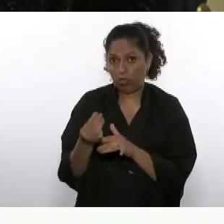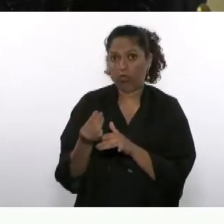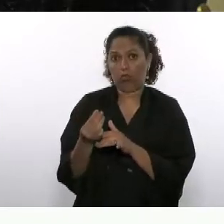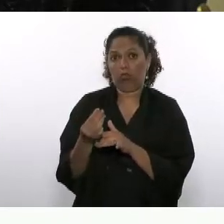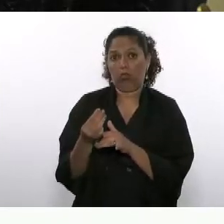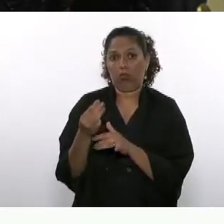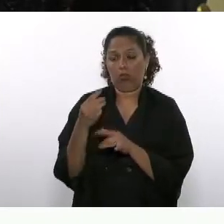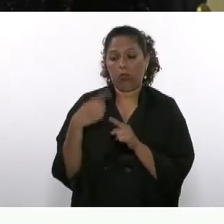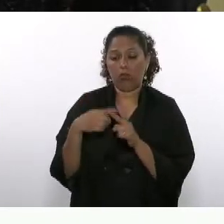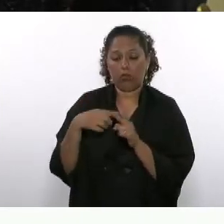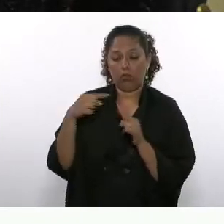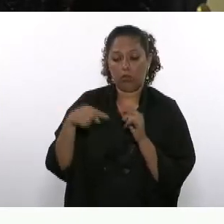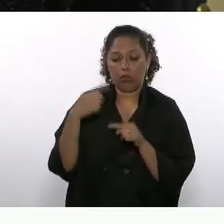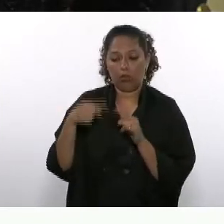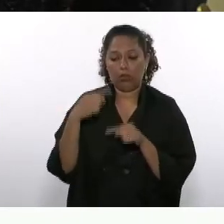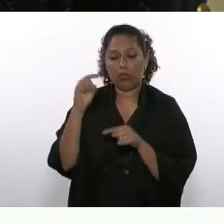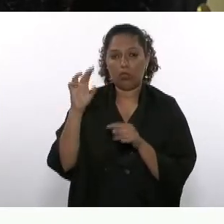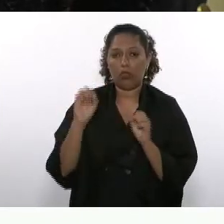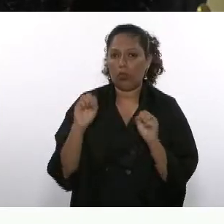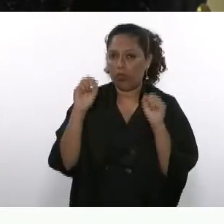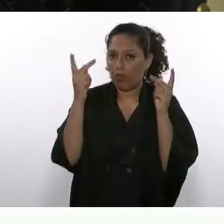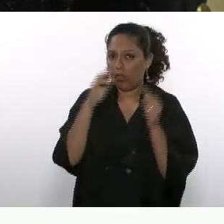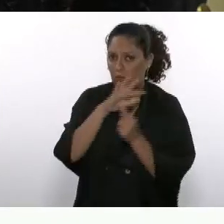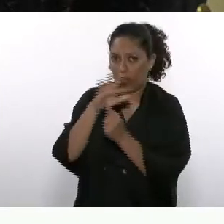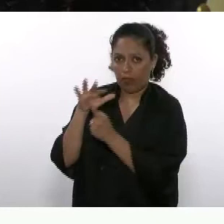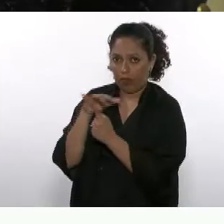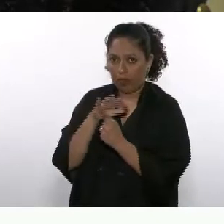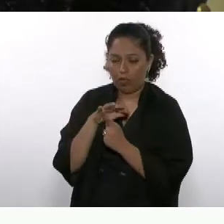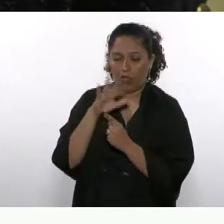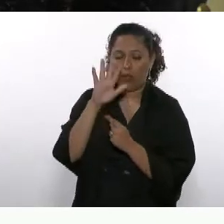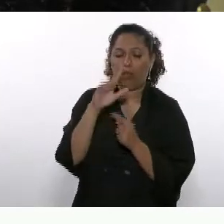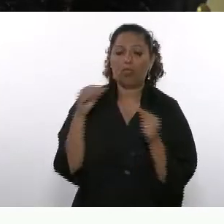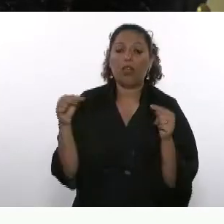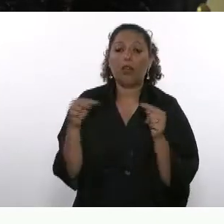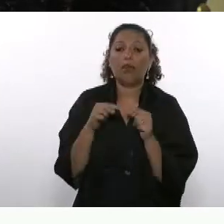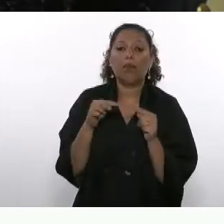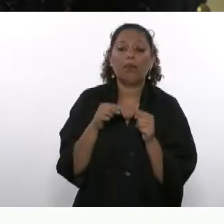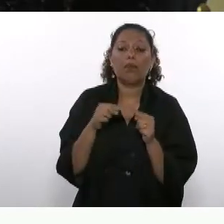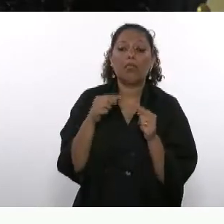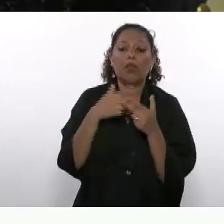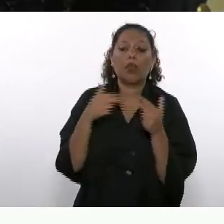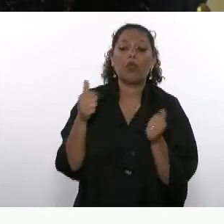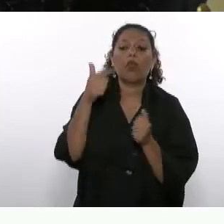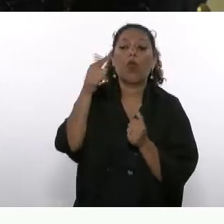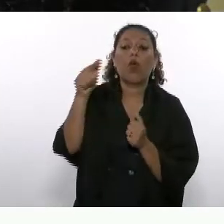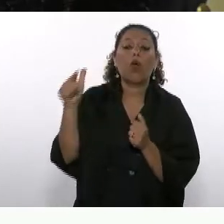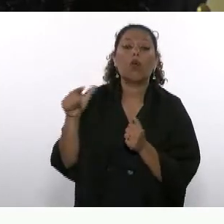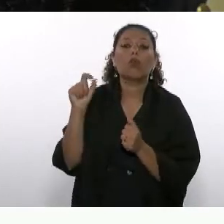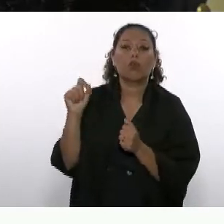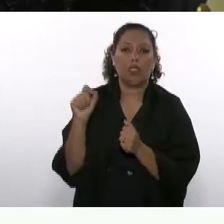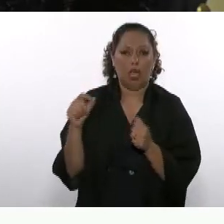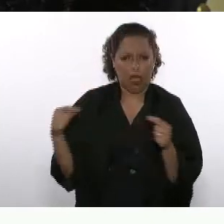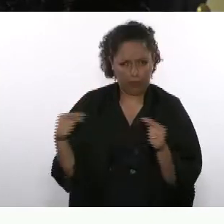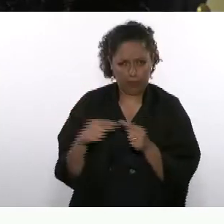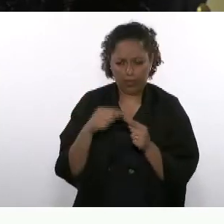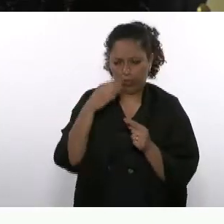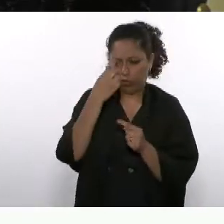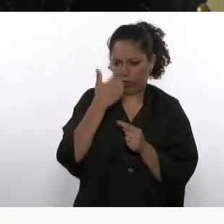e em participação em feiras e eventos, mas como seria essa participação se, por exemplo, a publicidade estaria